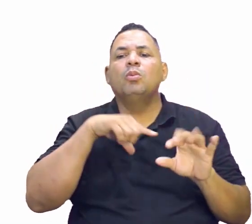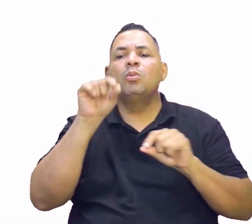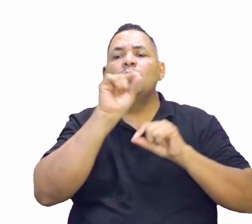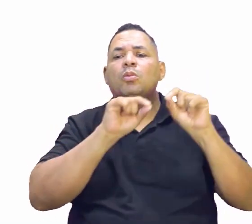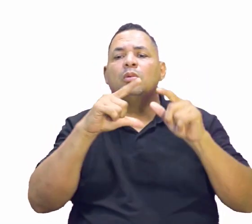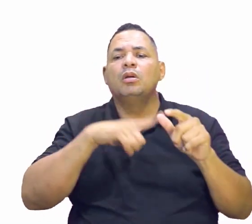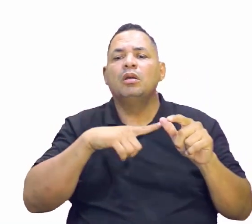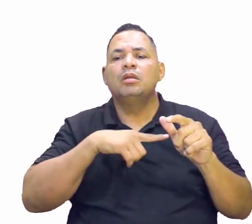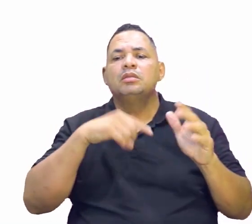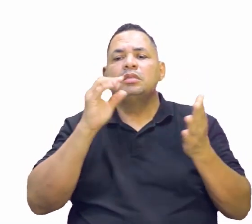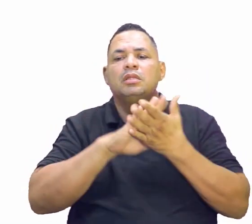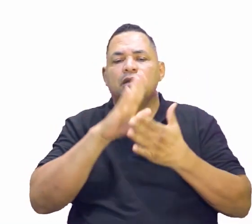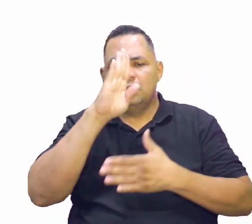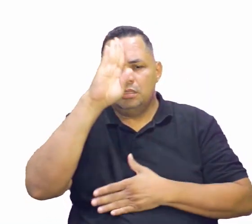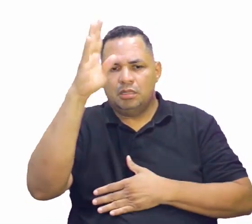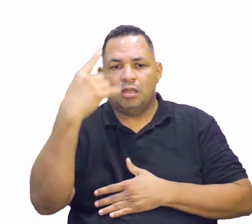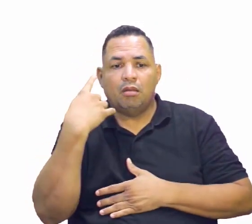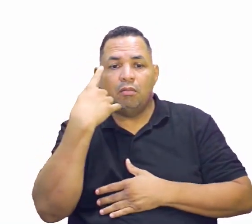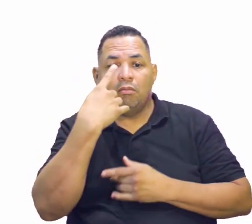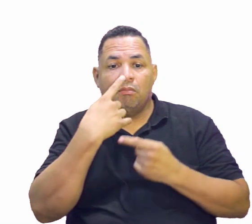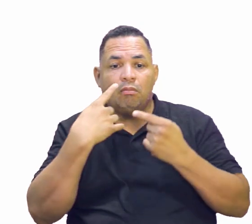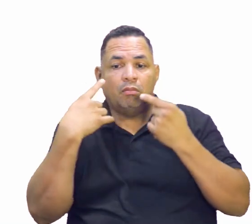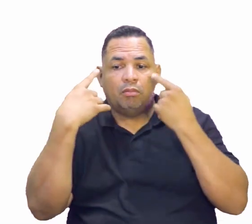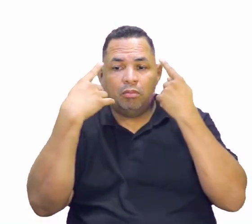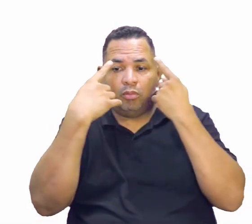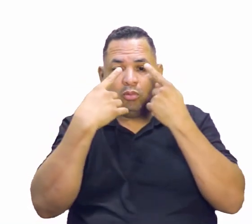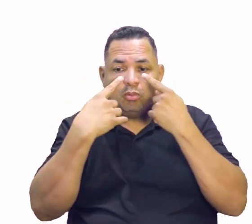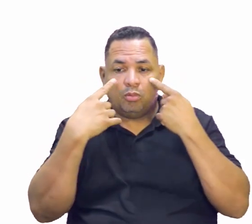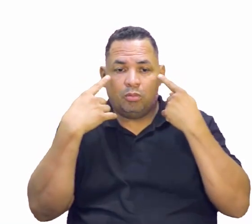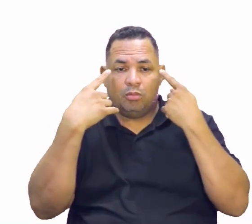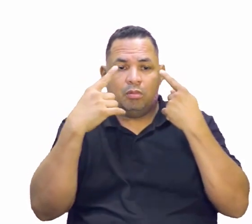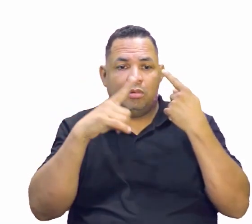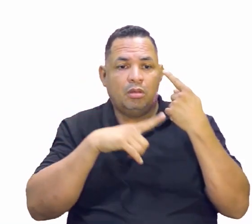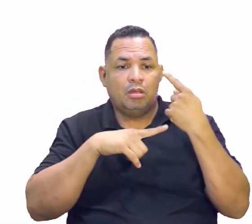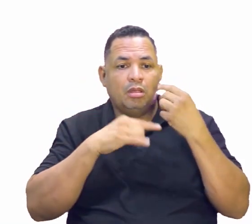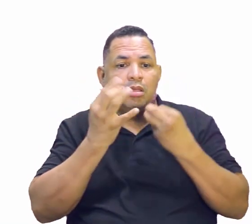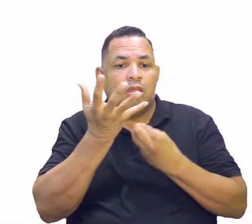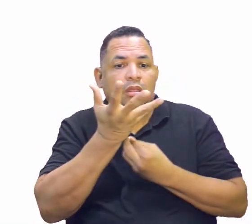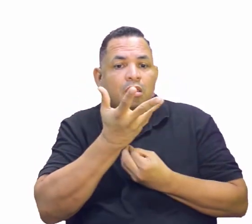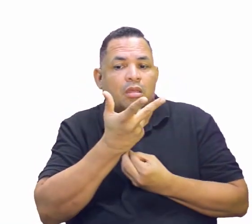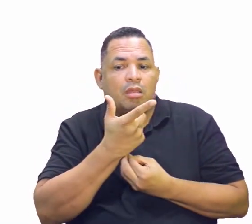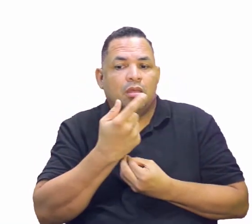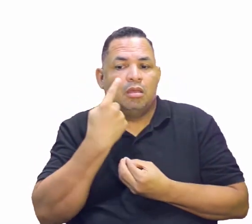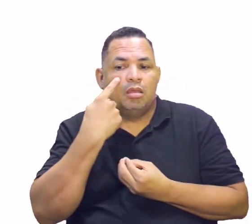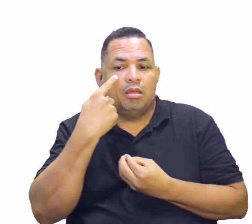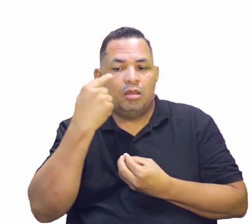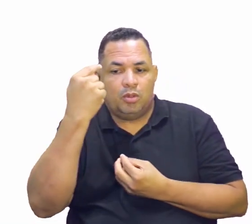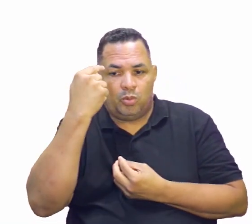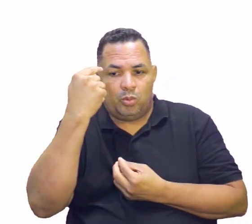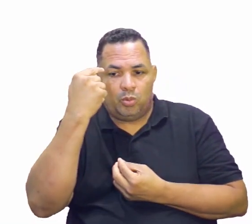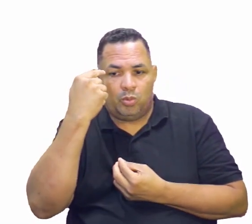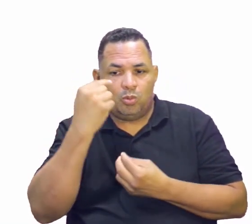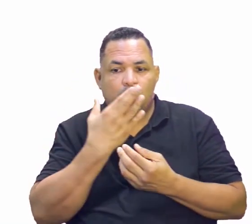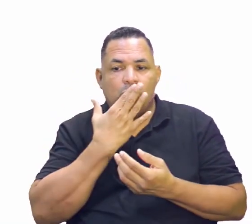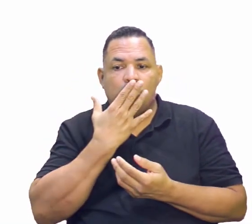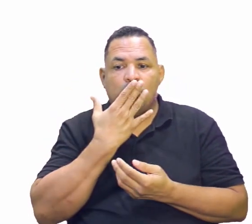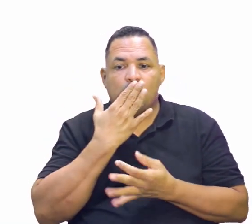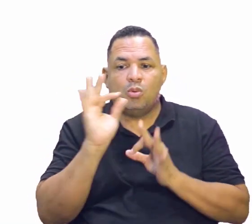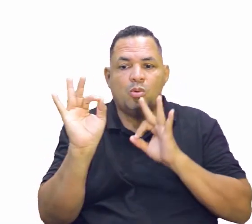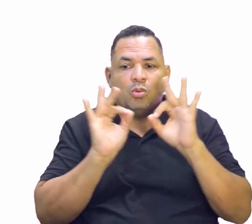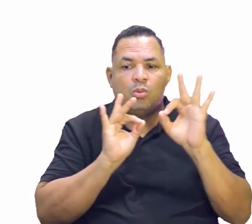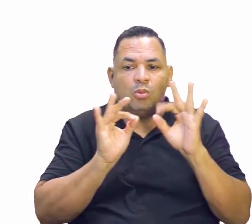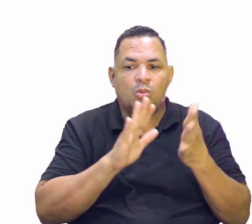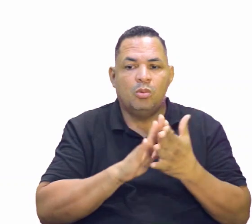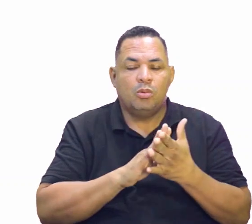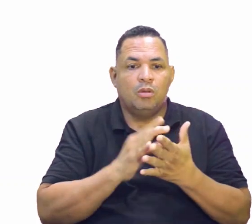aí, as expressões, o olhar, né? Será que aí eu tenho a arte, as cores?